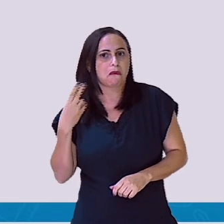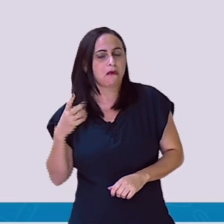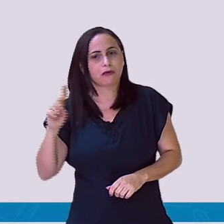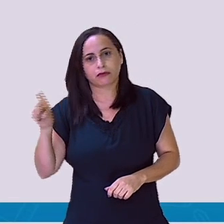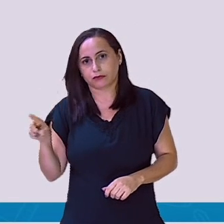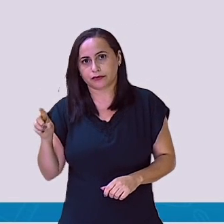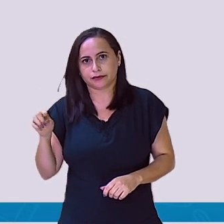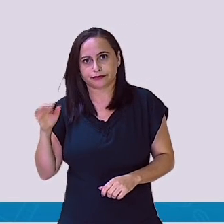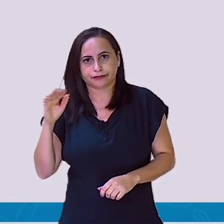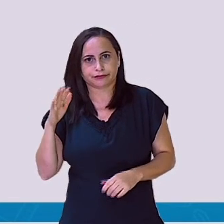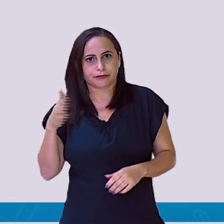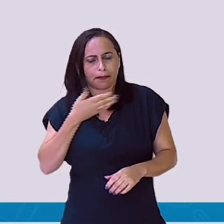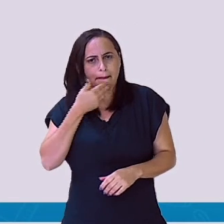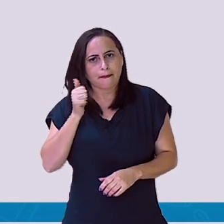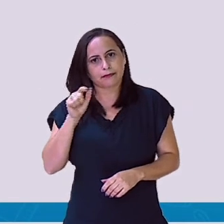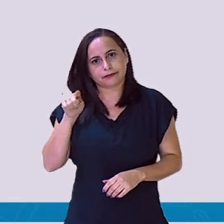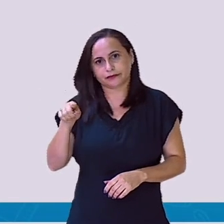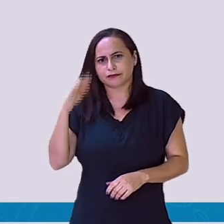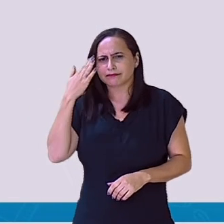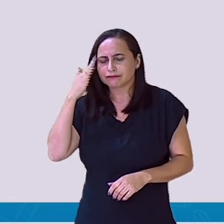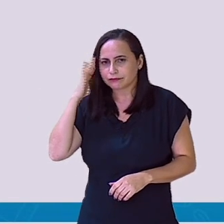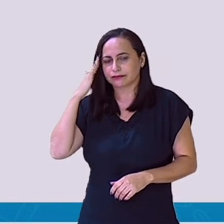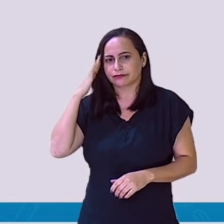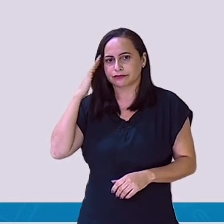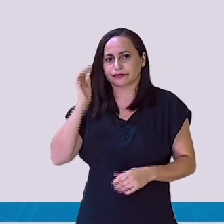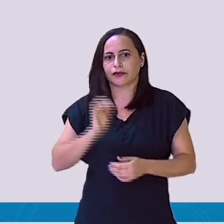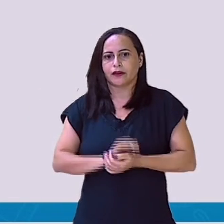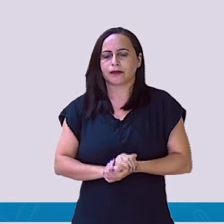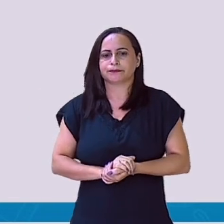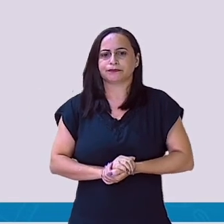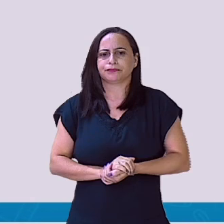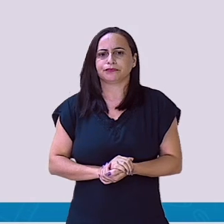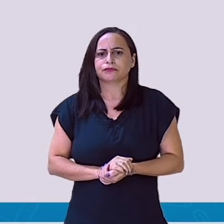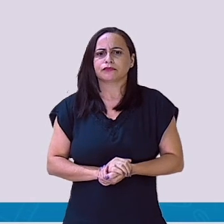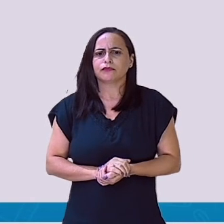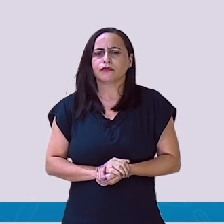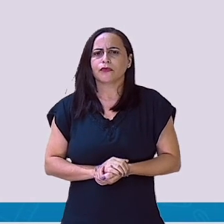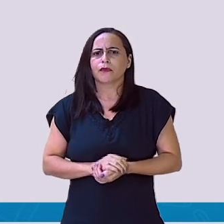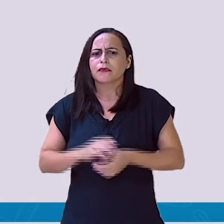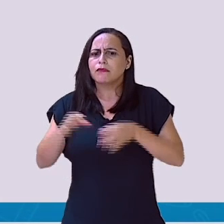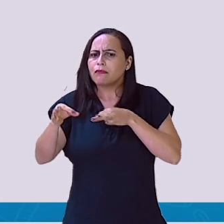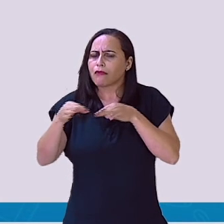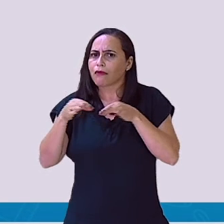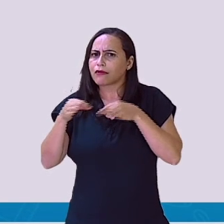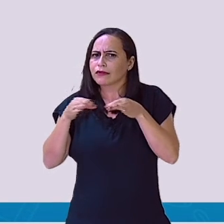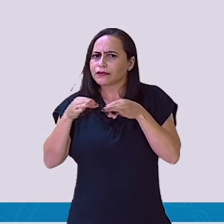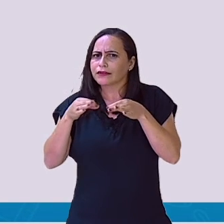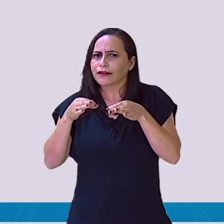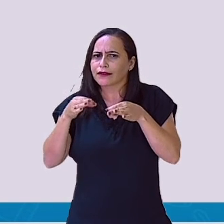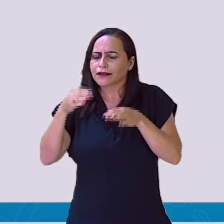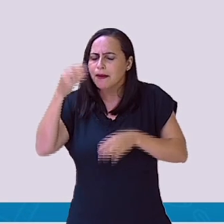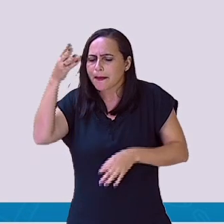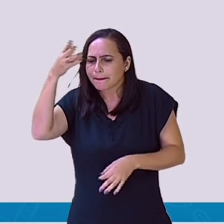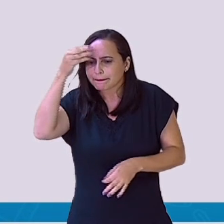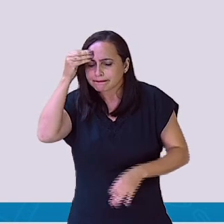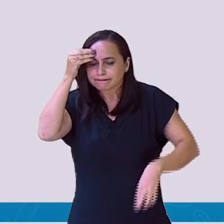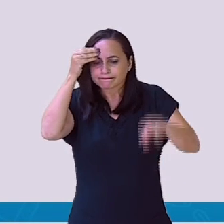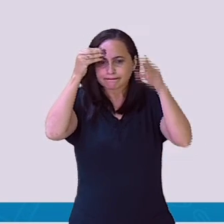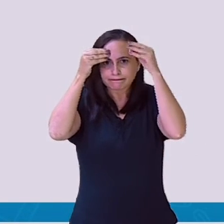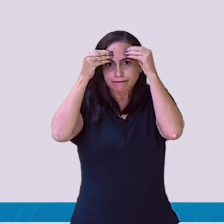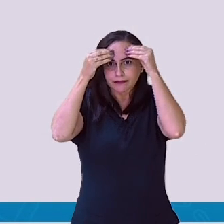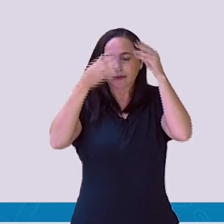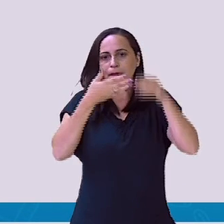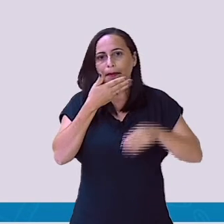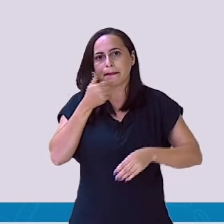melhor ainda. E classifique depois para memorização. Se aquela palavra tem um encontro vocálico,